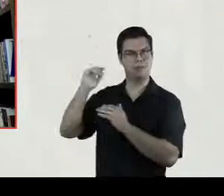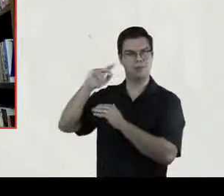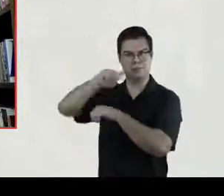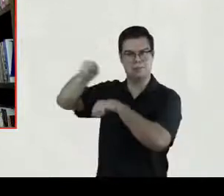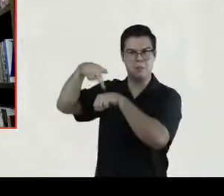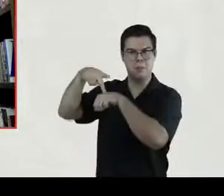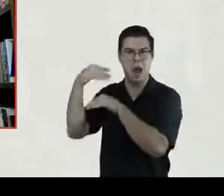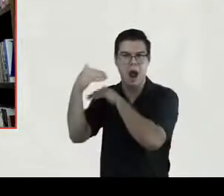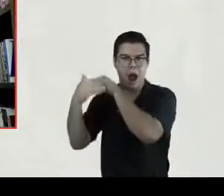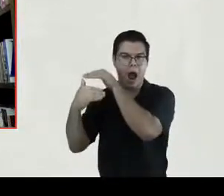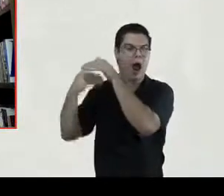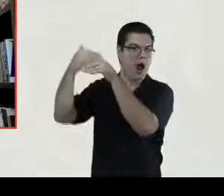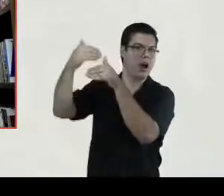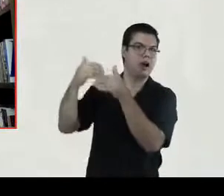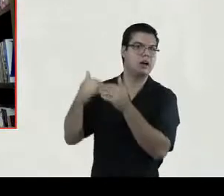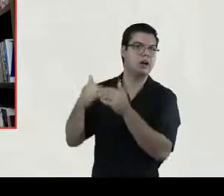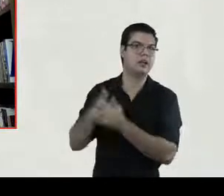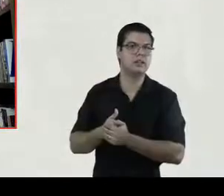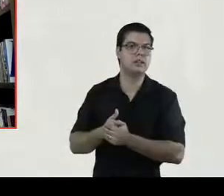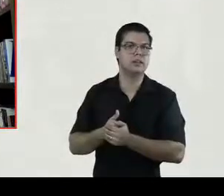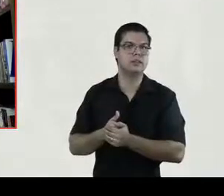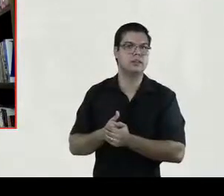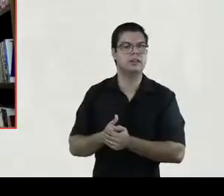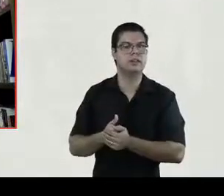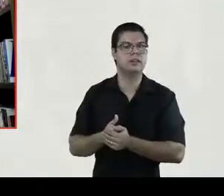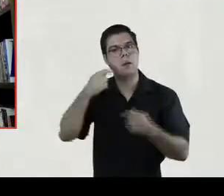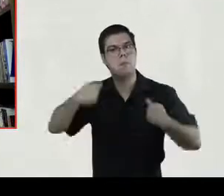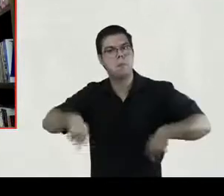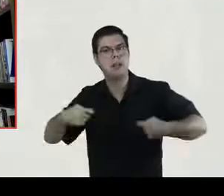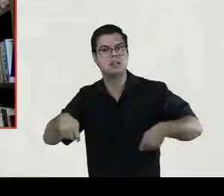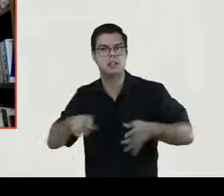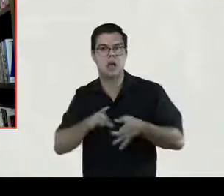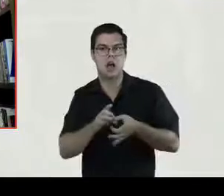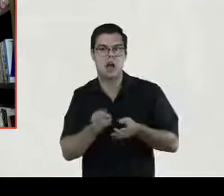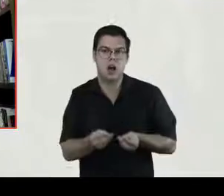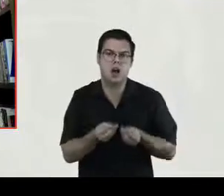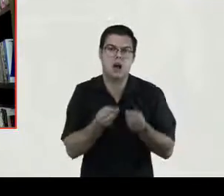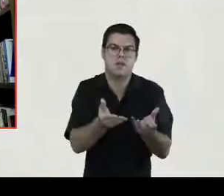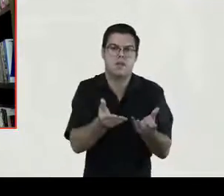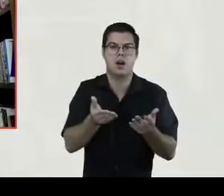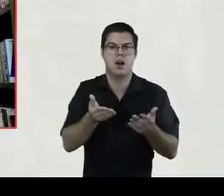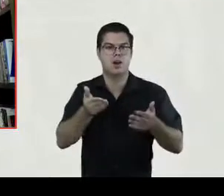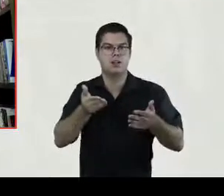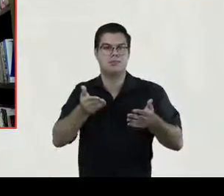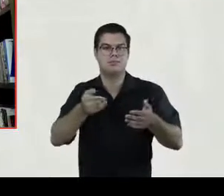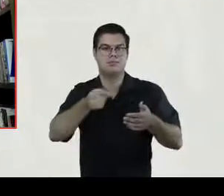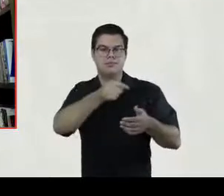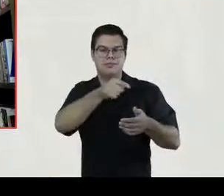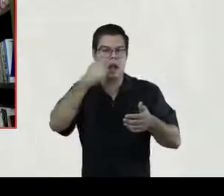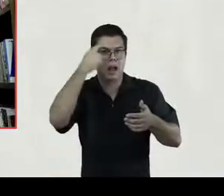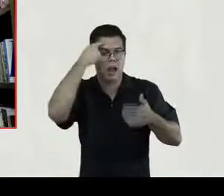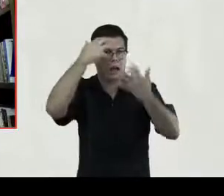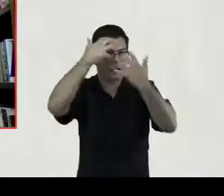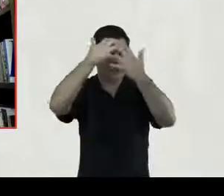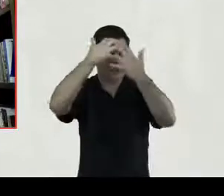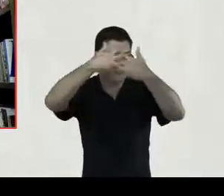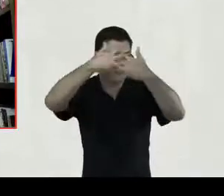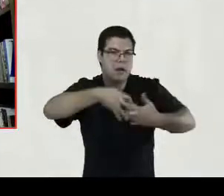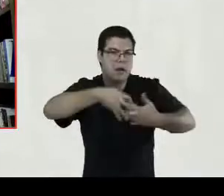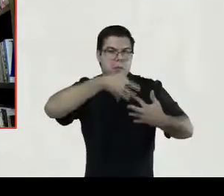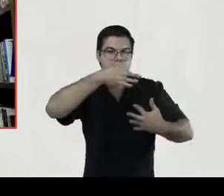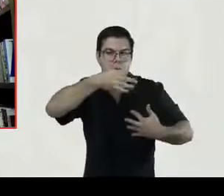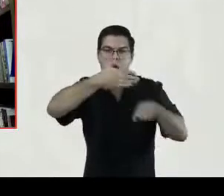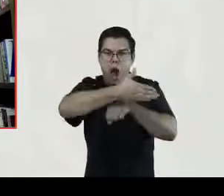desenvolvimento, prover à população acesso ao pensamento crítico e ao acesso ao conhecimento